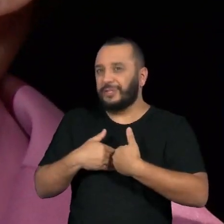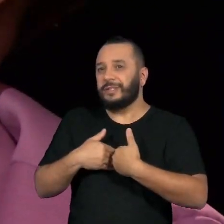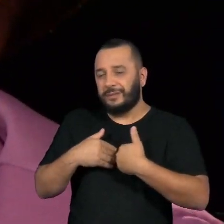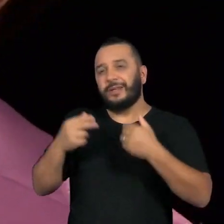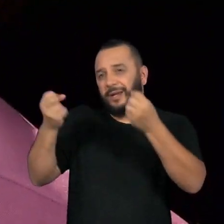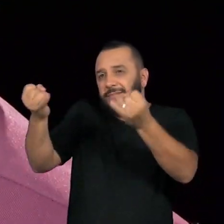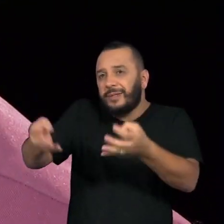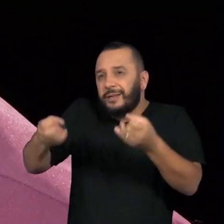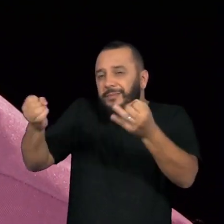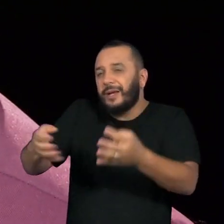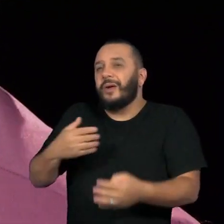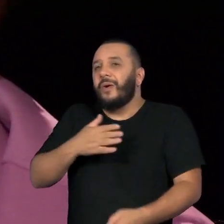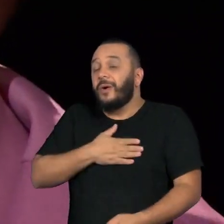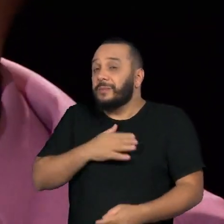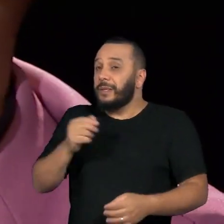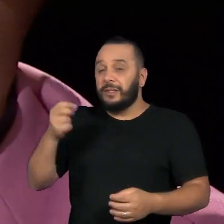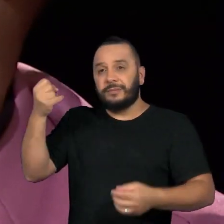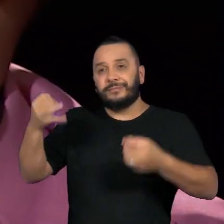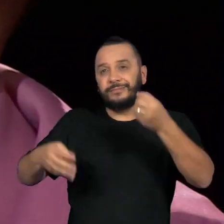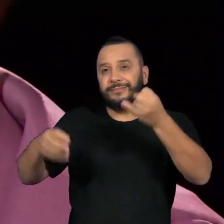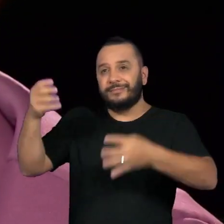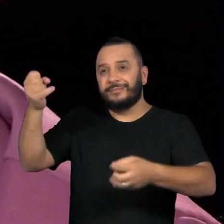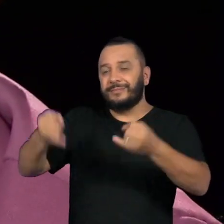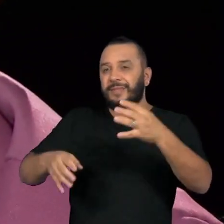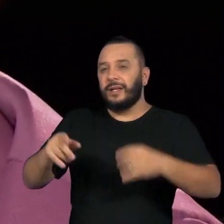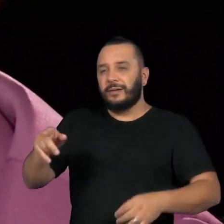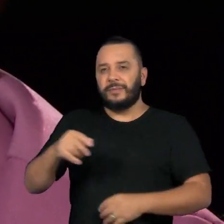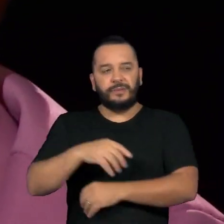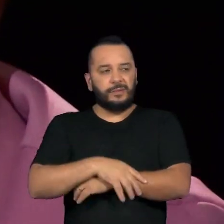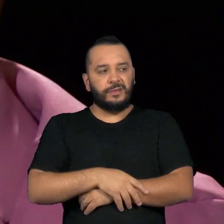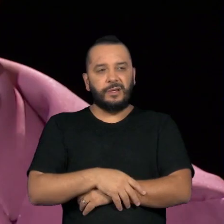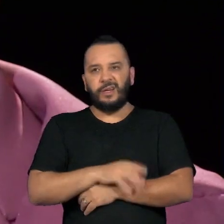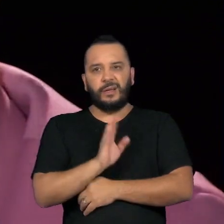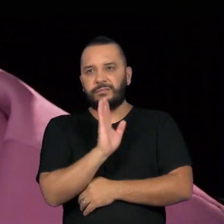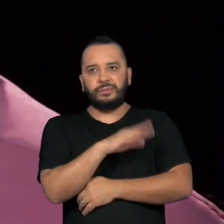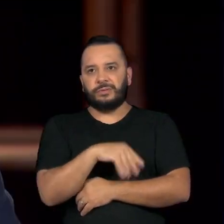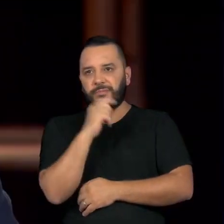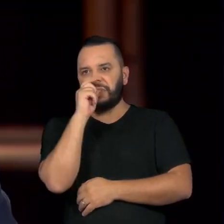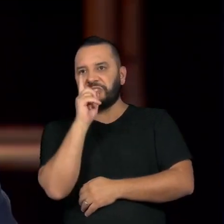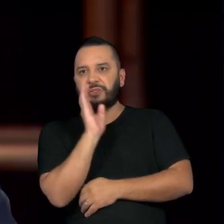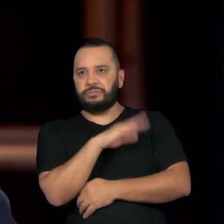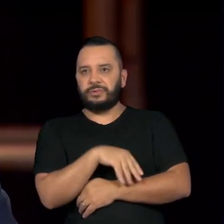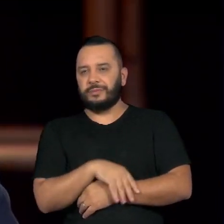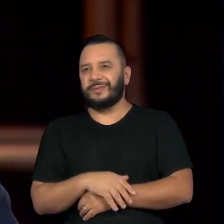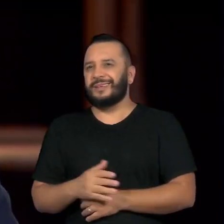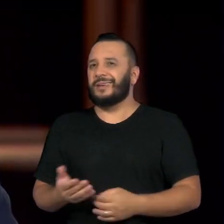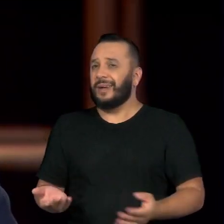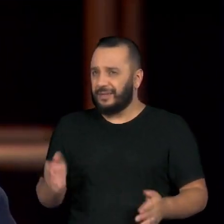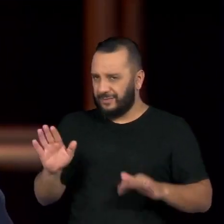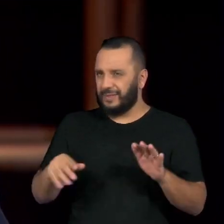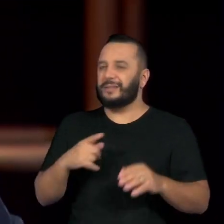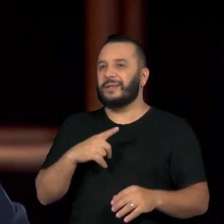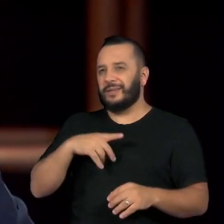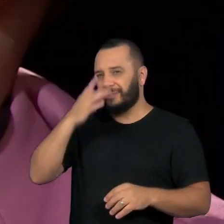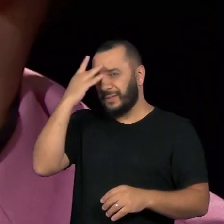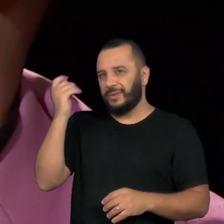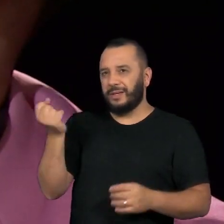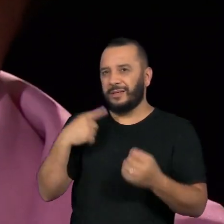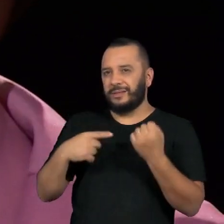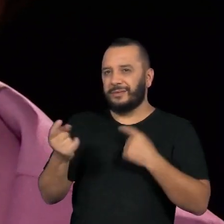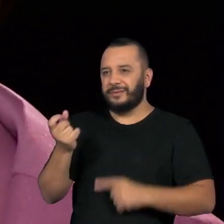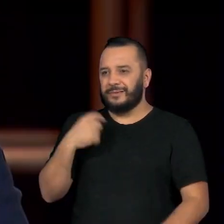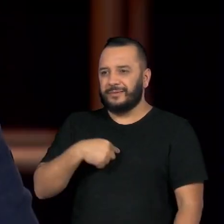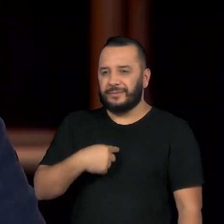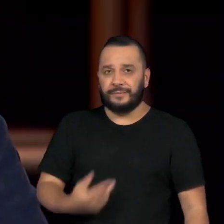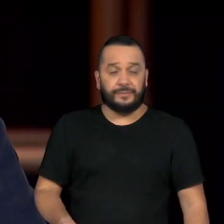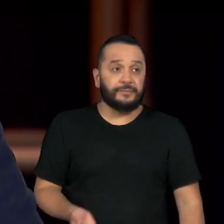Só que até onde eu posso falar a ponto da outra pessoa não se sentir... Até onde? Até onde? Me Ninguém diz, sabe. não sabe. Porque o